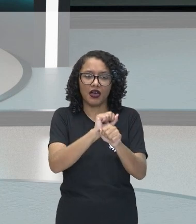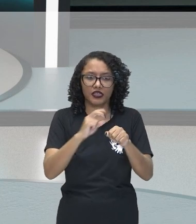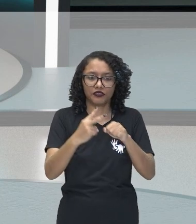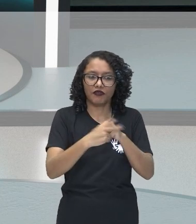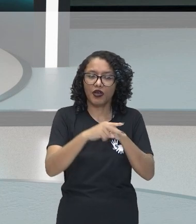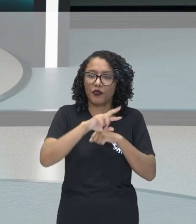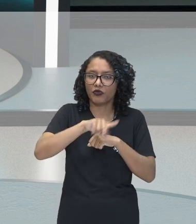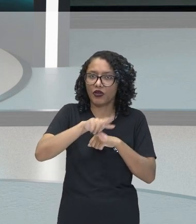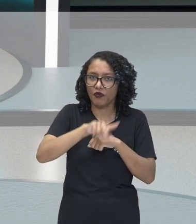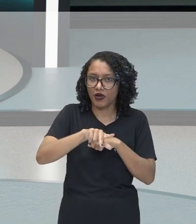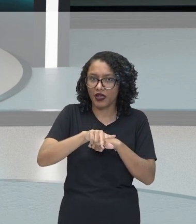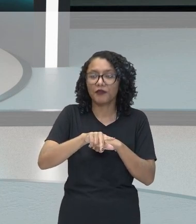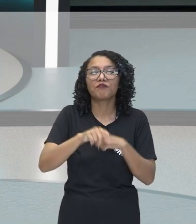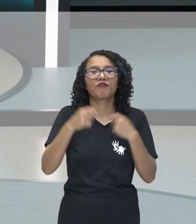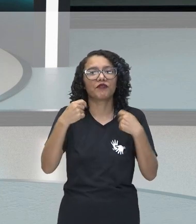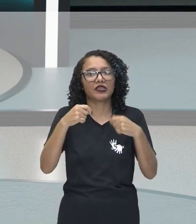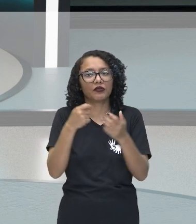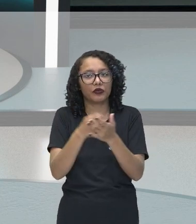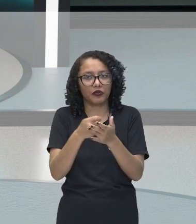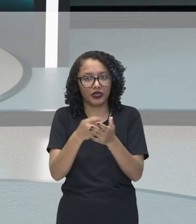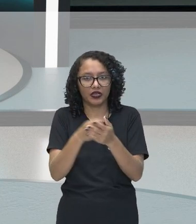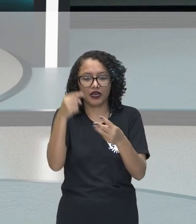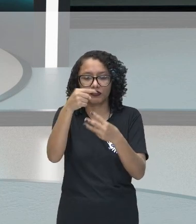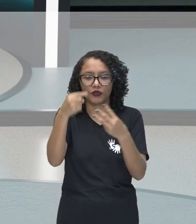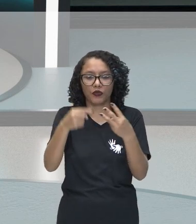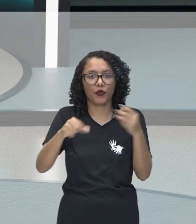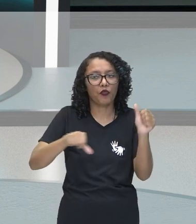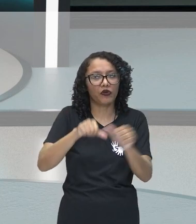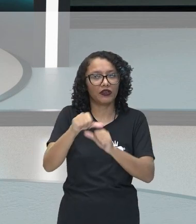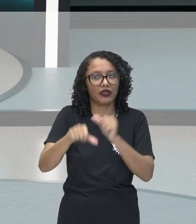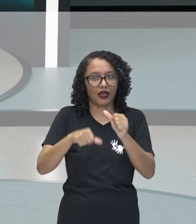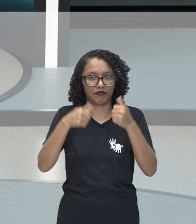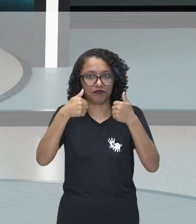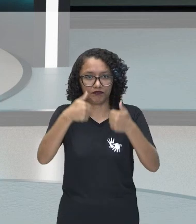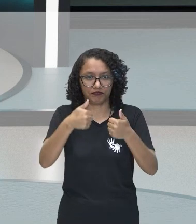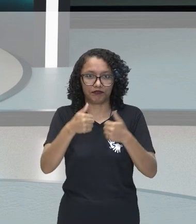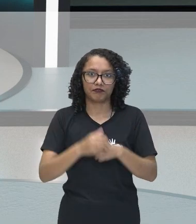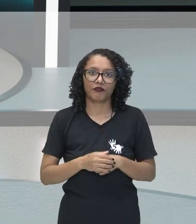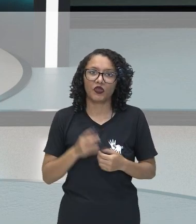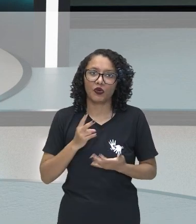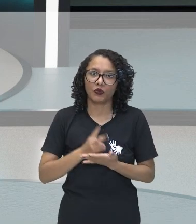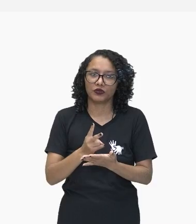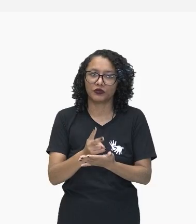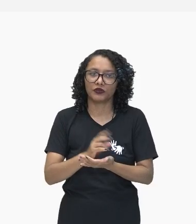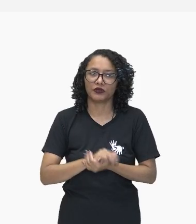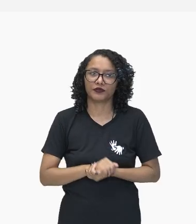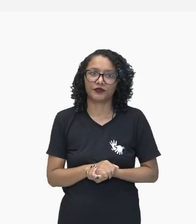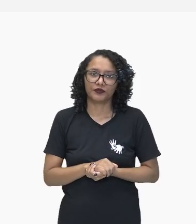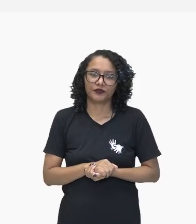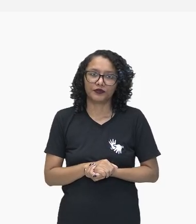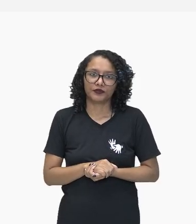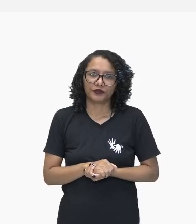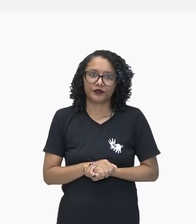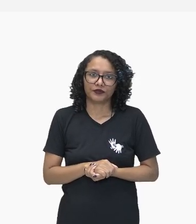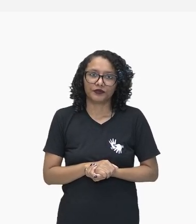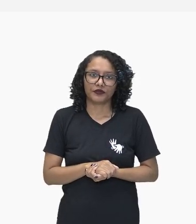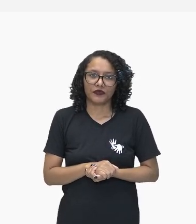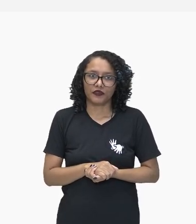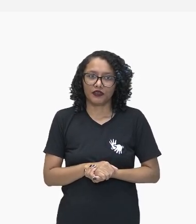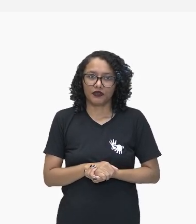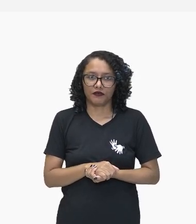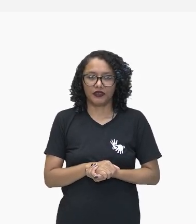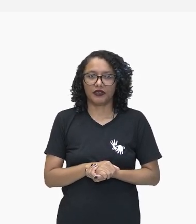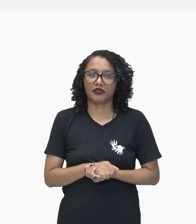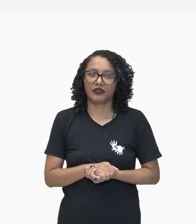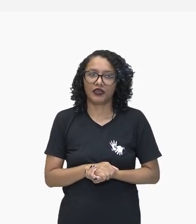essas 3 outras classes de palavras. Vamos continuar acompanhando comigo aí na cartela para a gente adentrar um pouquinho